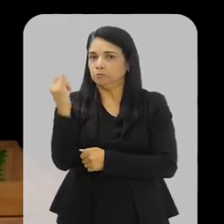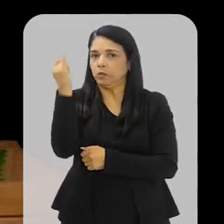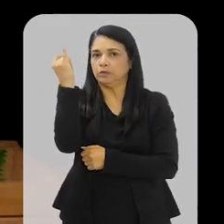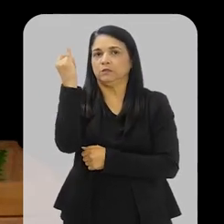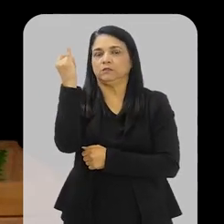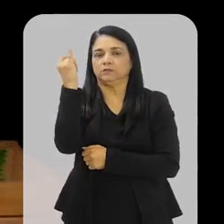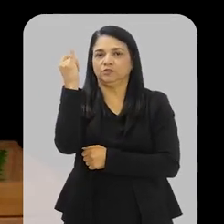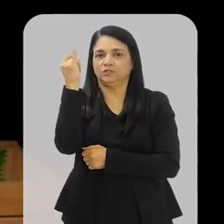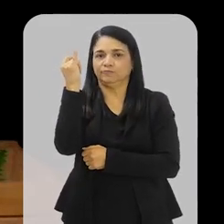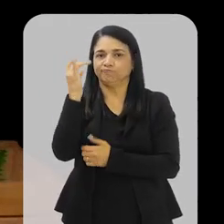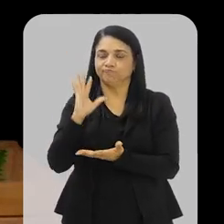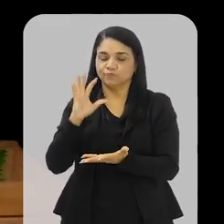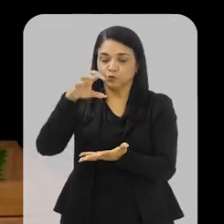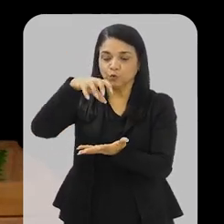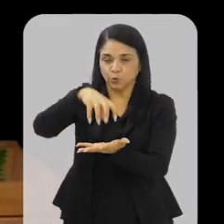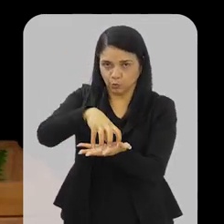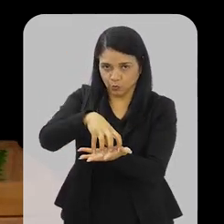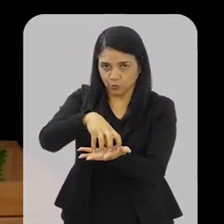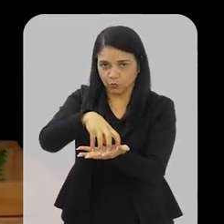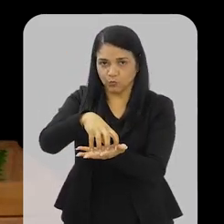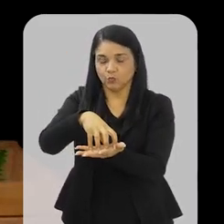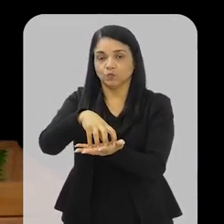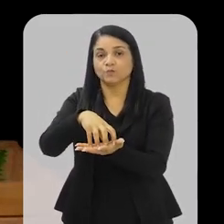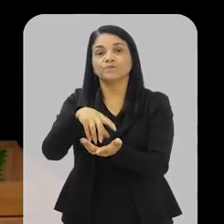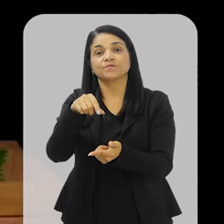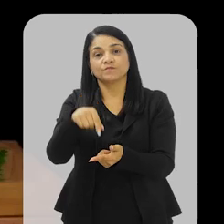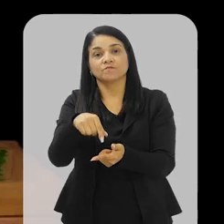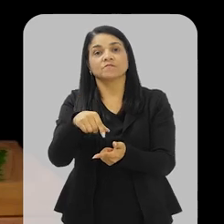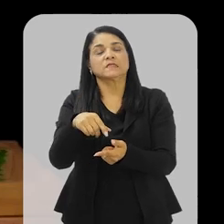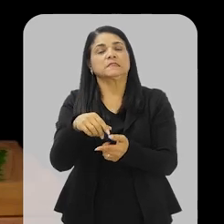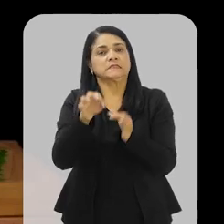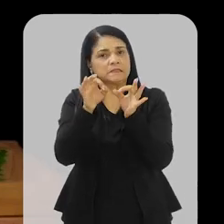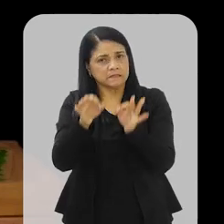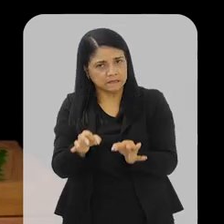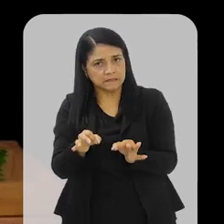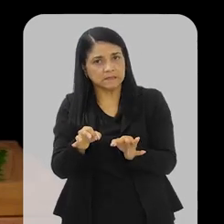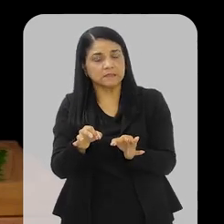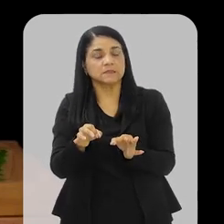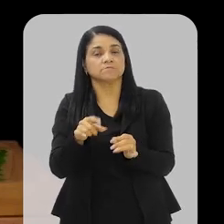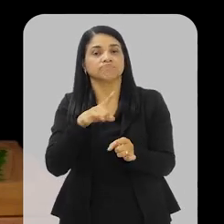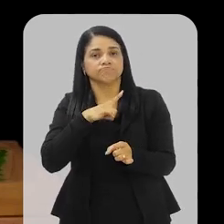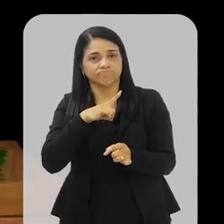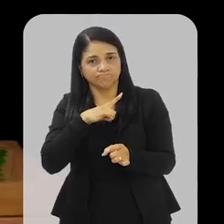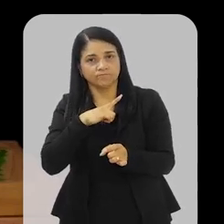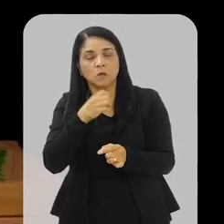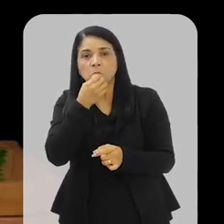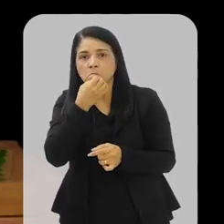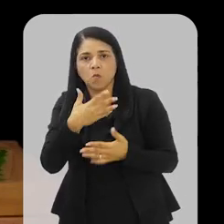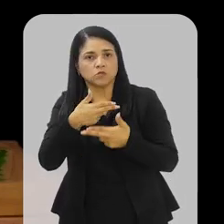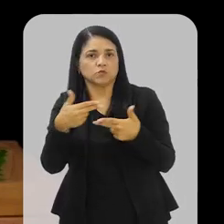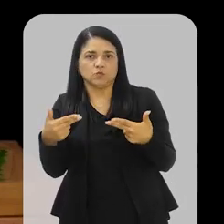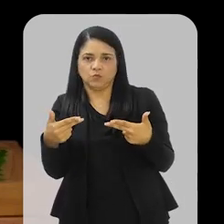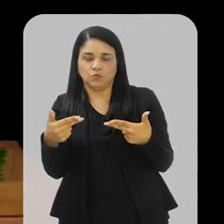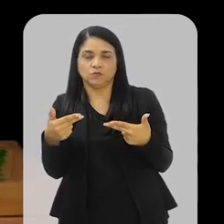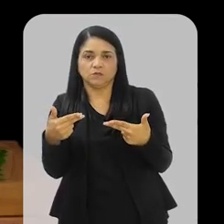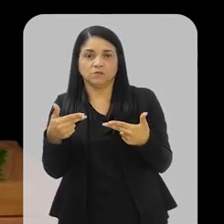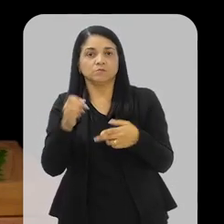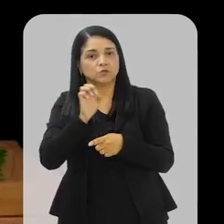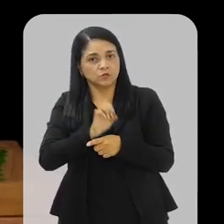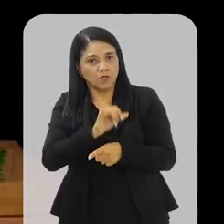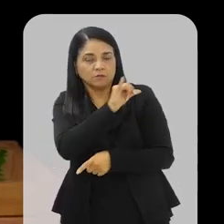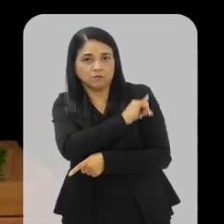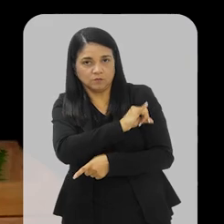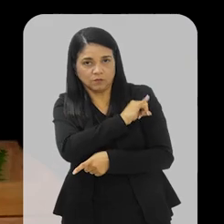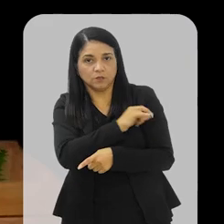promissor paraa instalação desse núcleo e eu tenho certeza que nós estaremos extraindo Bons Frutos não